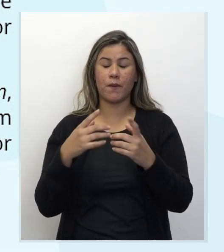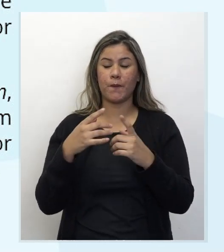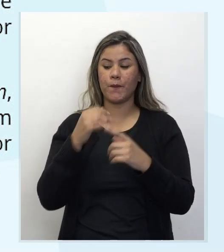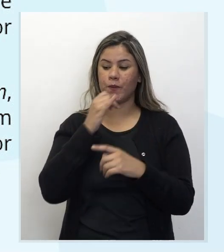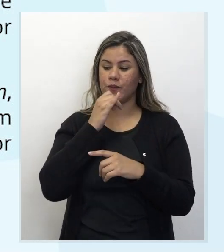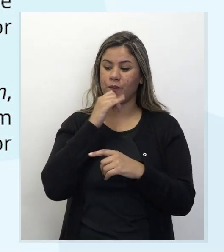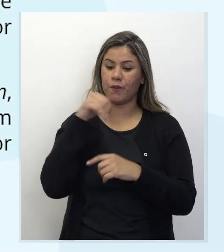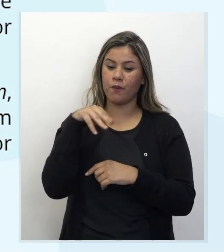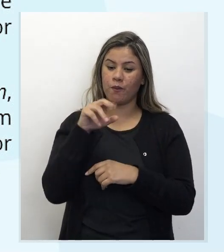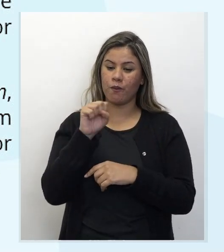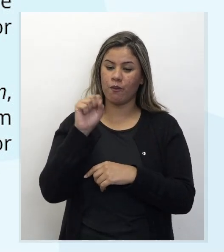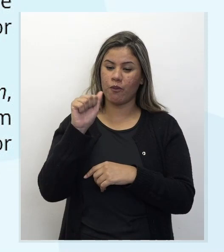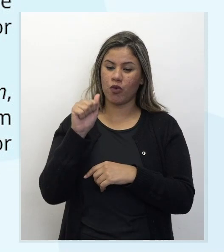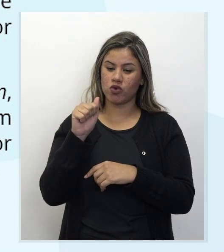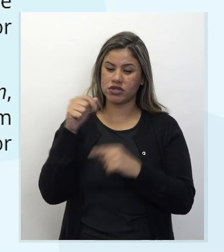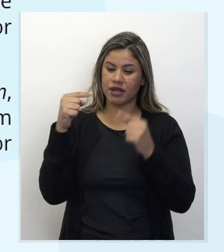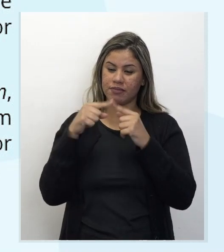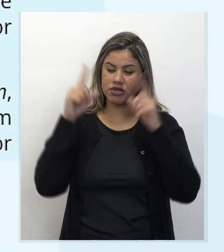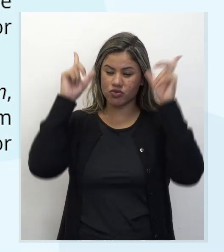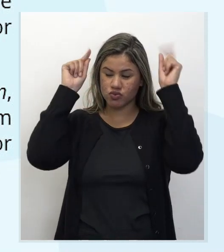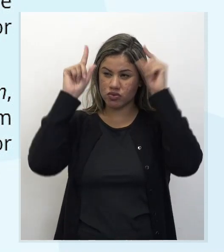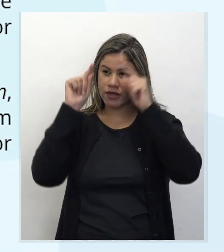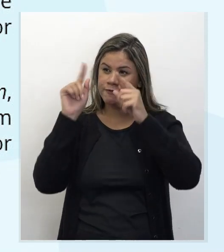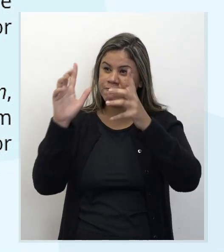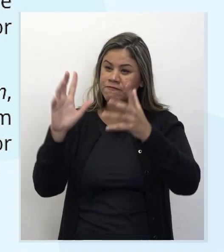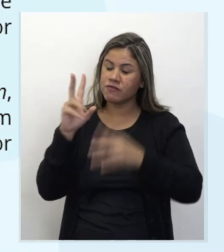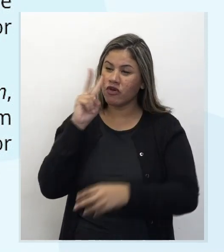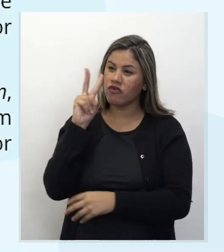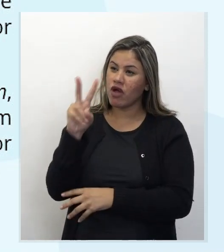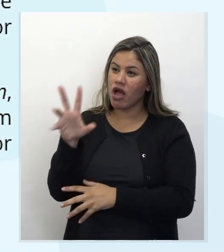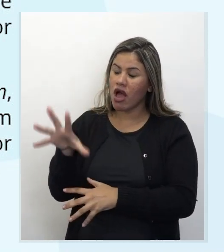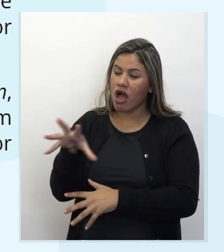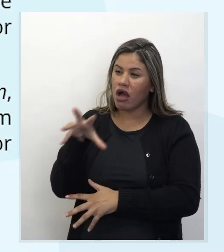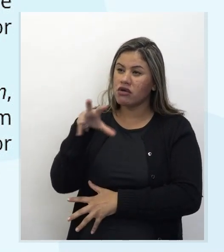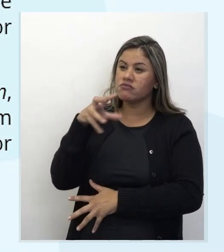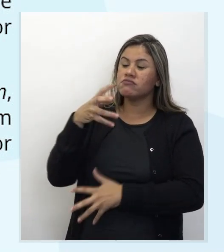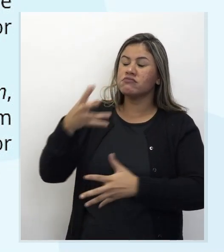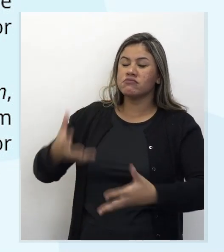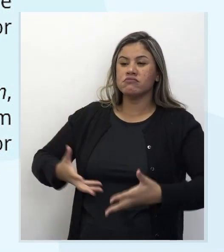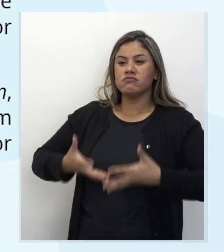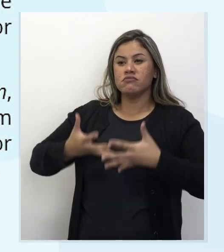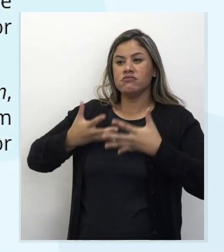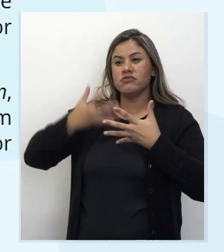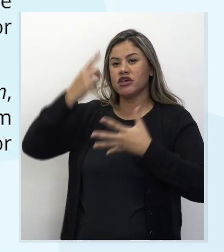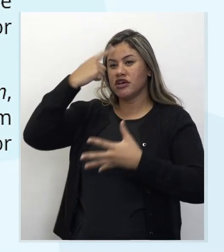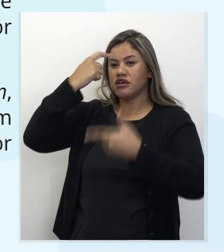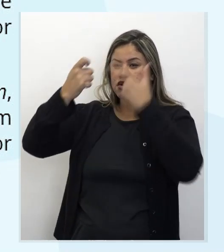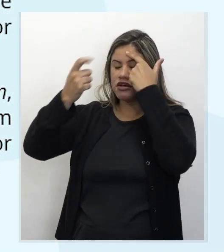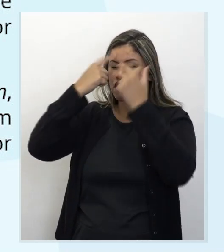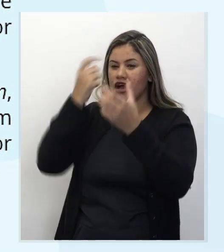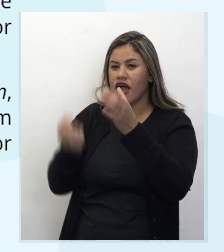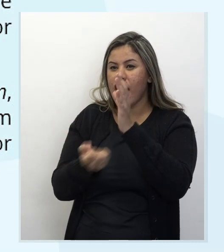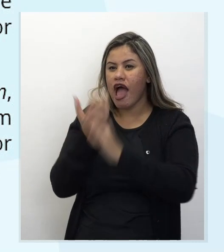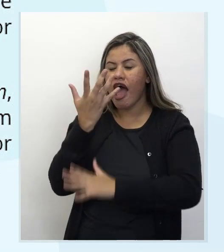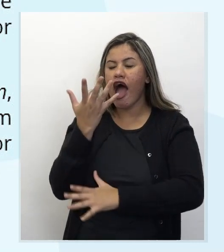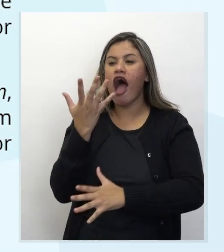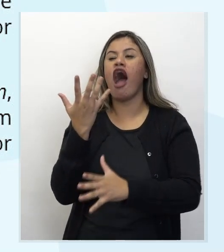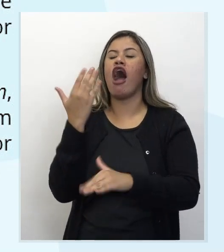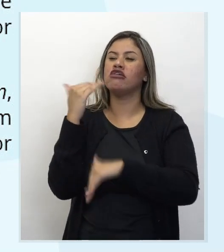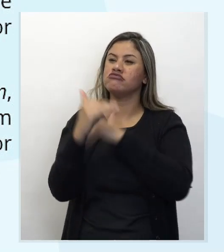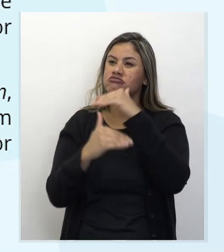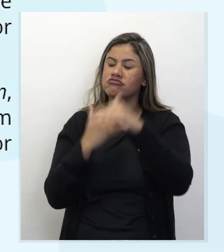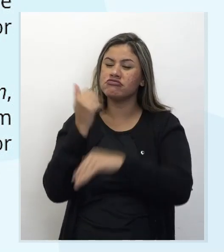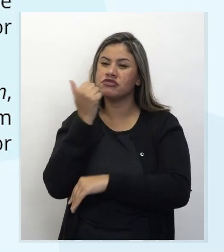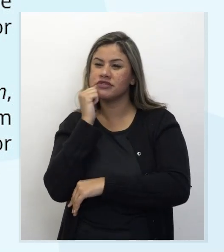da musa, para os gregos, inspira a criatividade, né? Inspira a produção científica, a